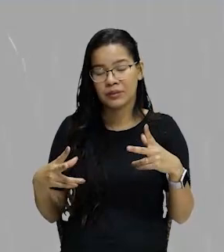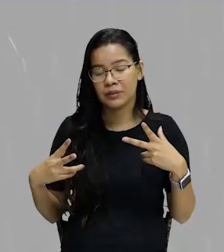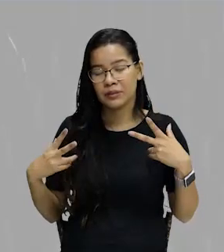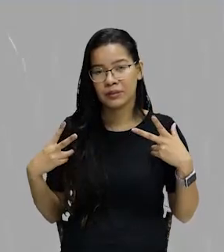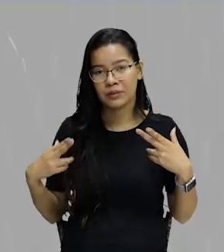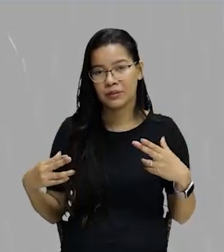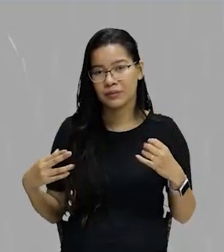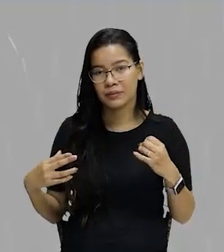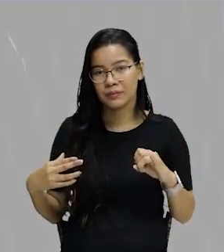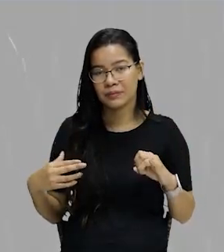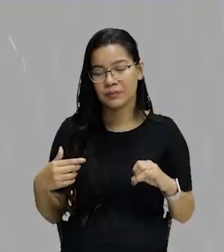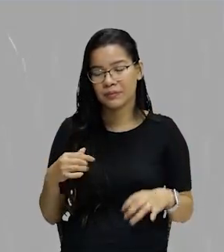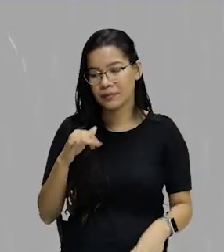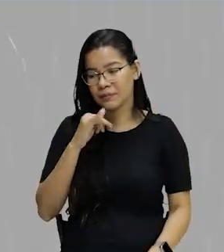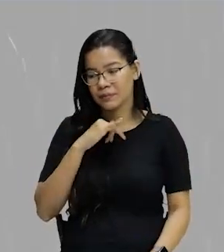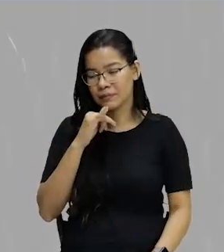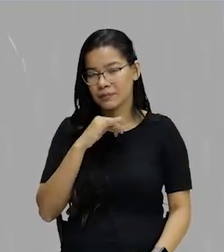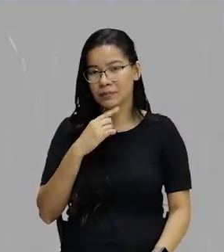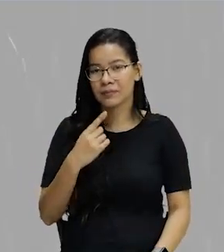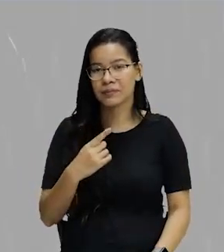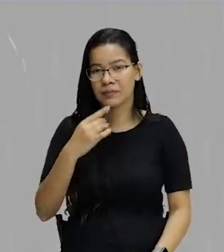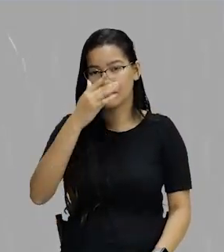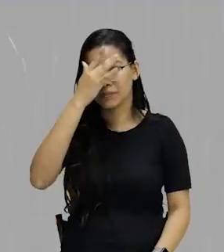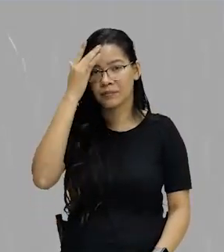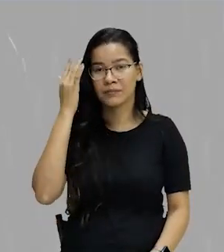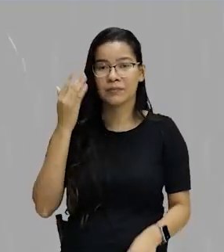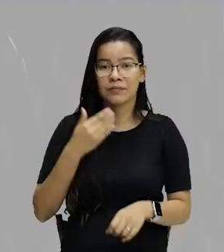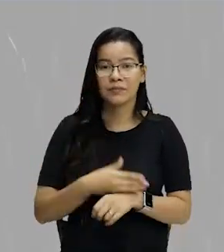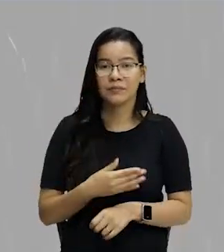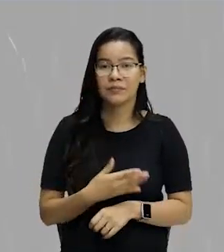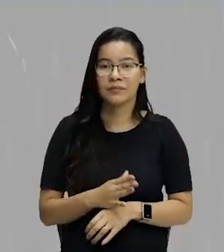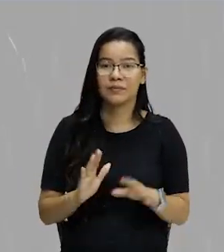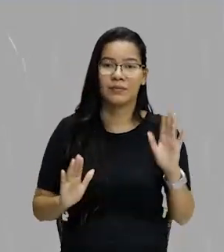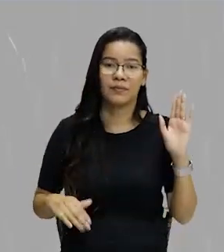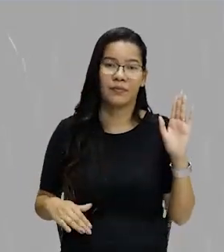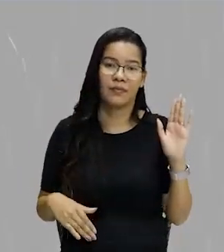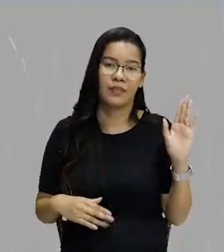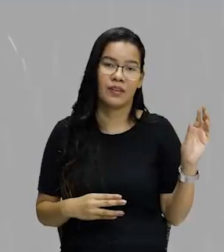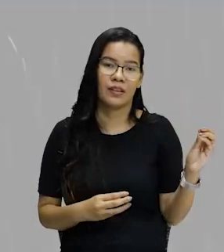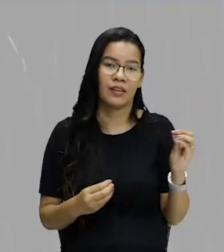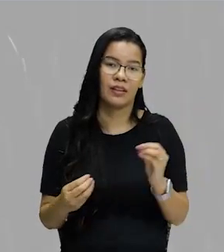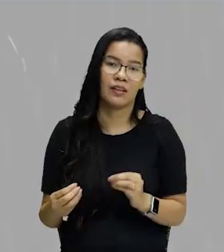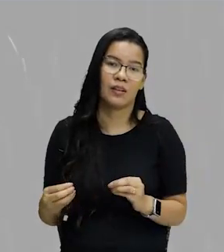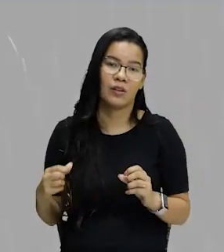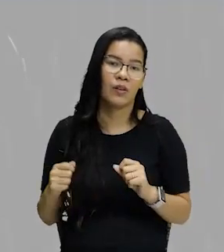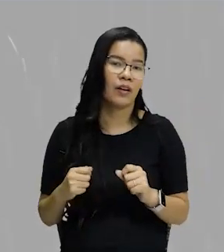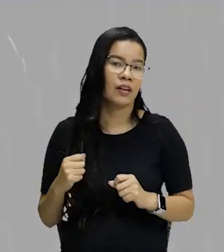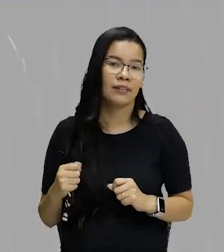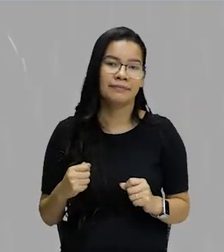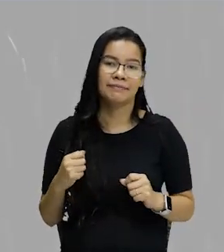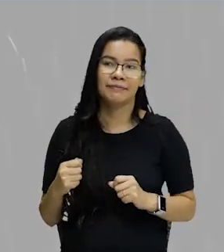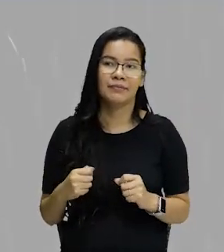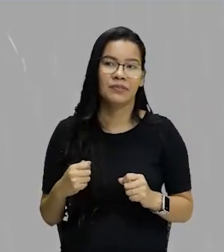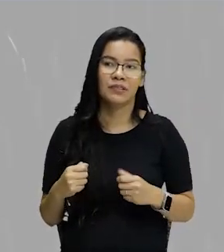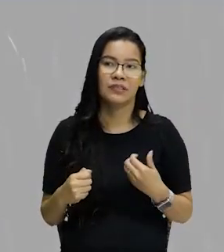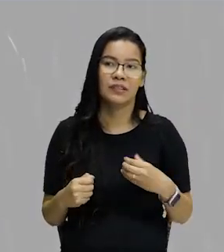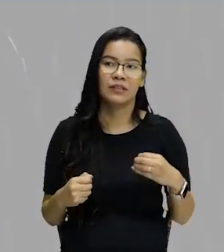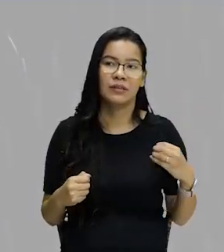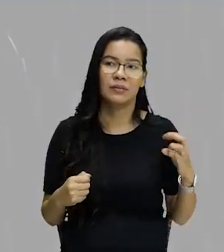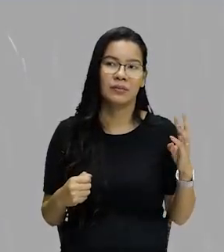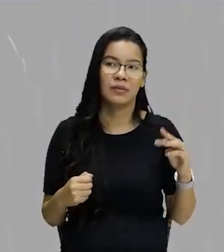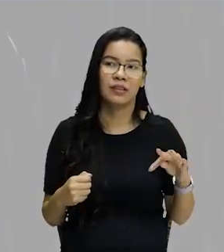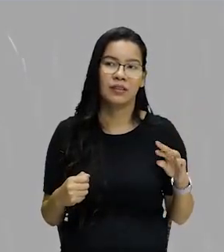coisa de eu pegar, por exemplo, um atleta da natação e colocar para ele correr 100 metros. Eu estou sendo